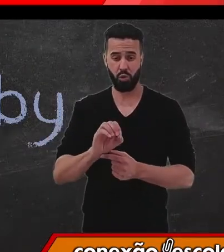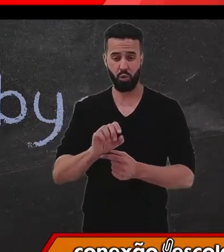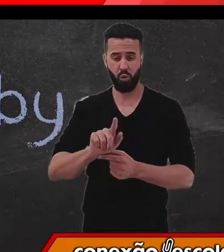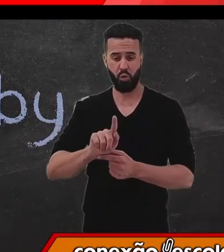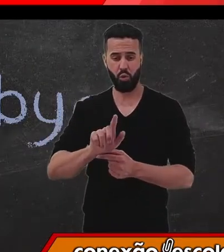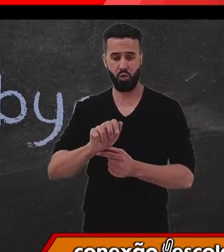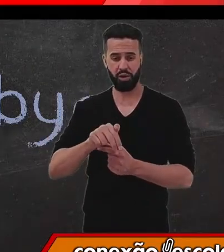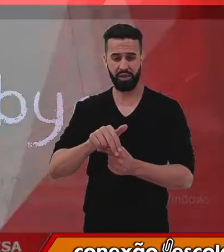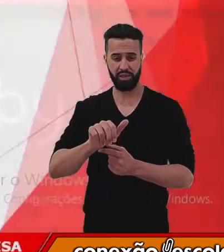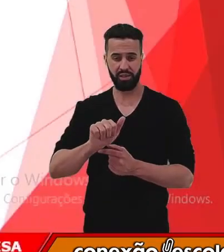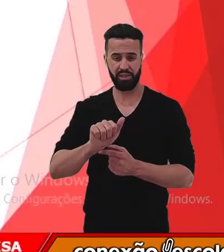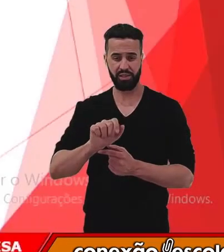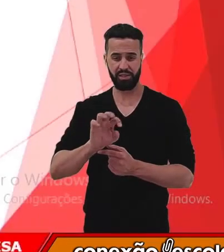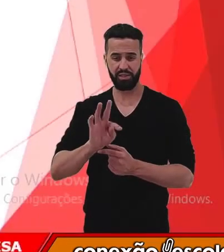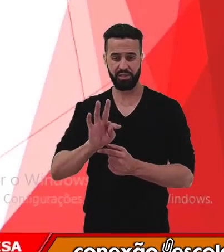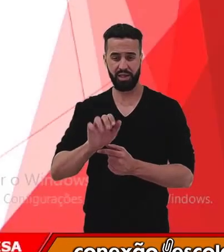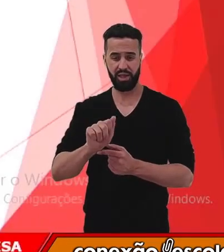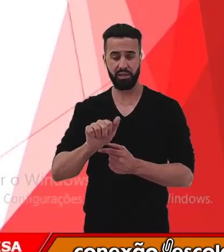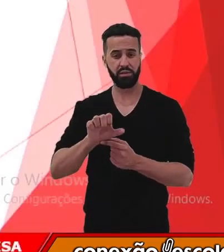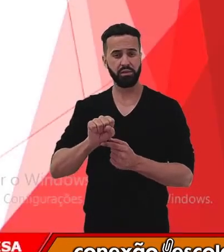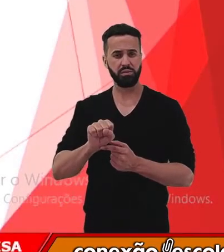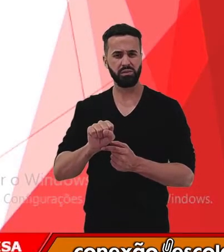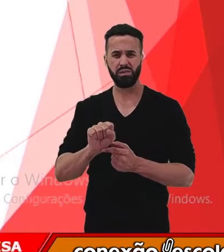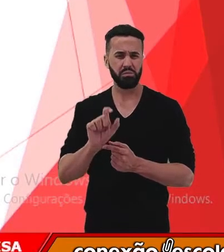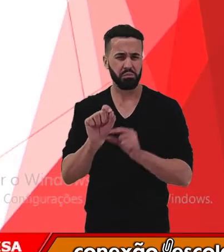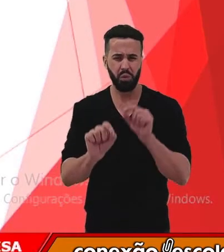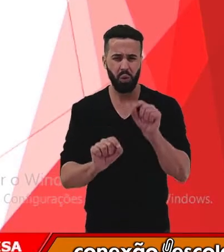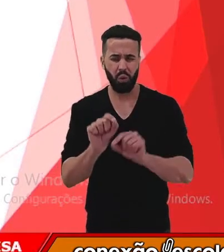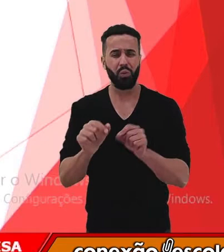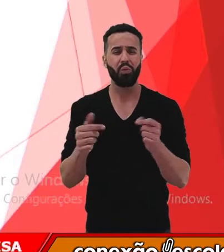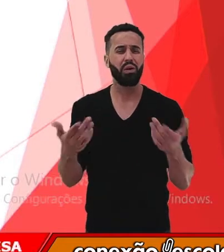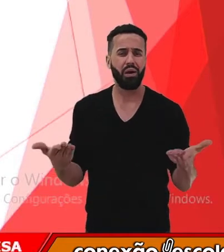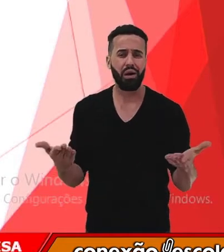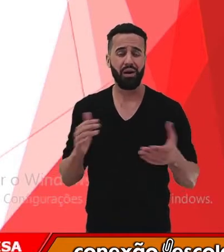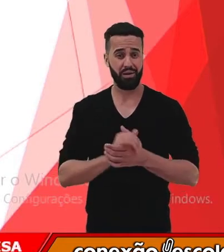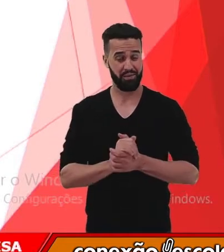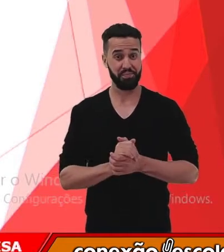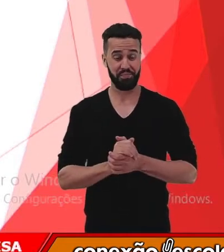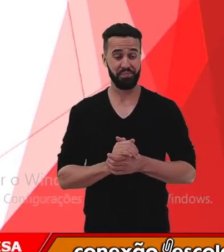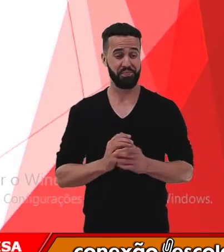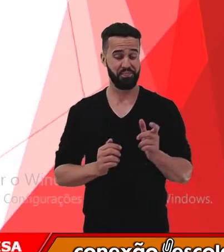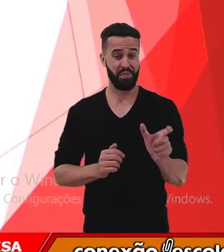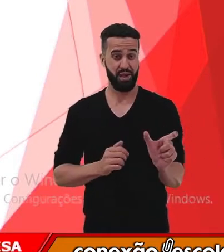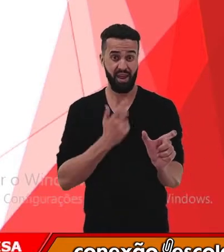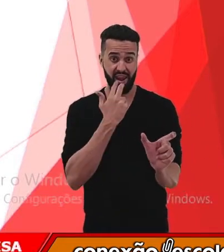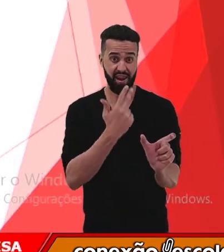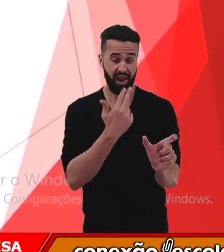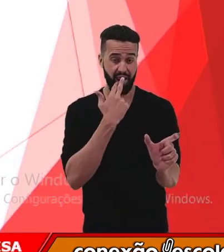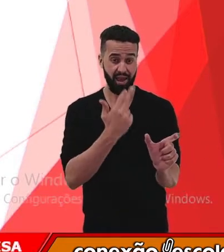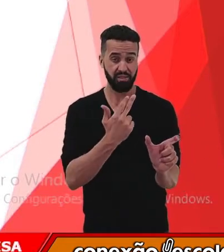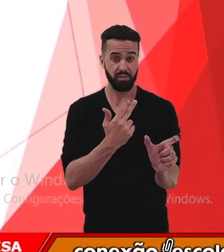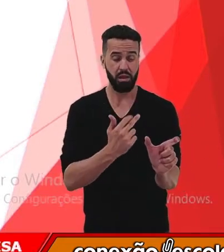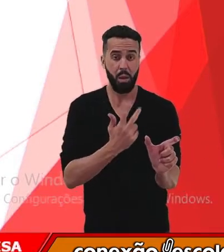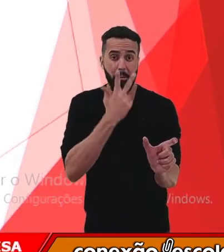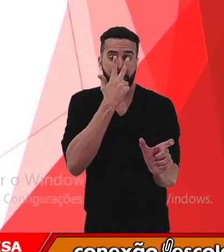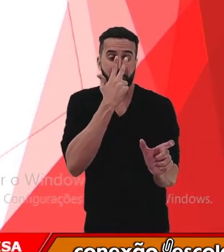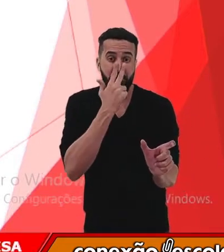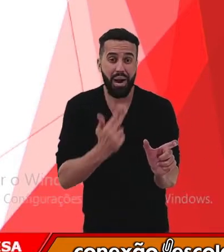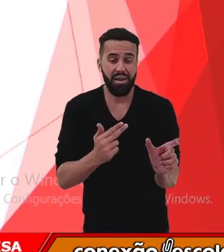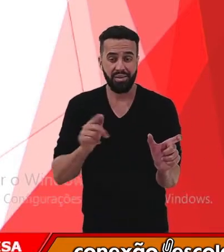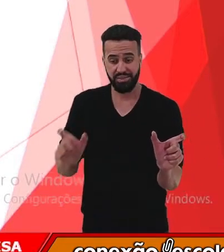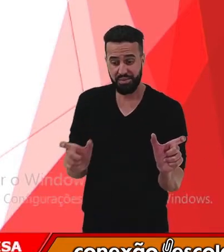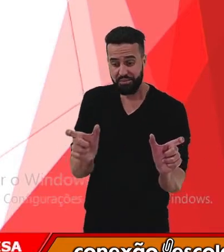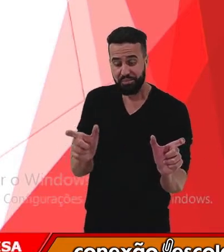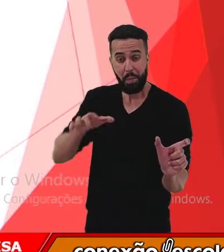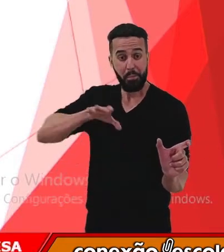são palavras cognatas? São aquelas palavras em inglês que se parecem com a palavra em português